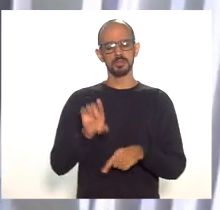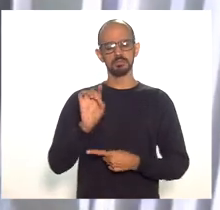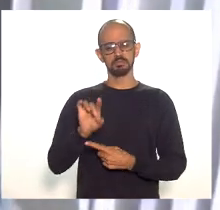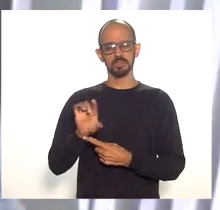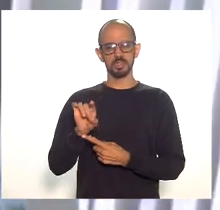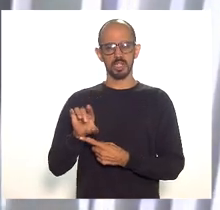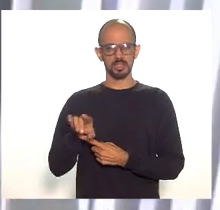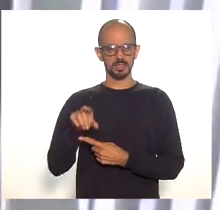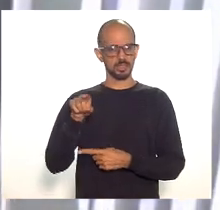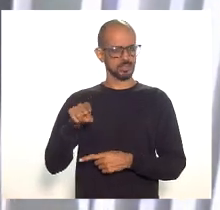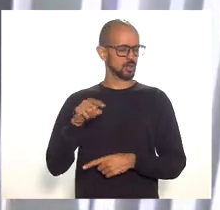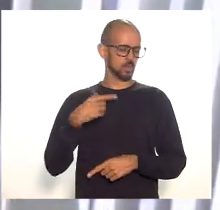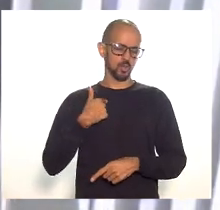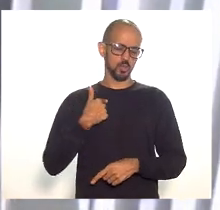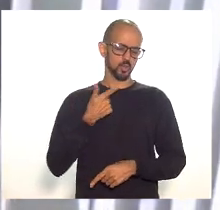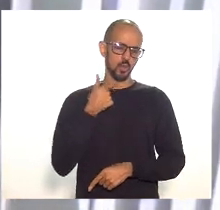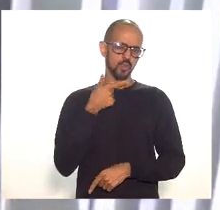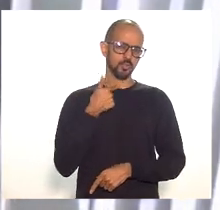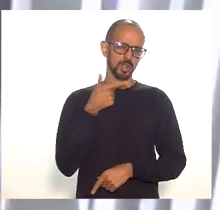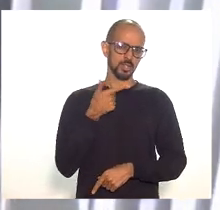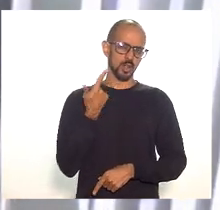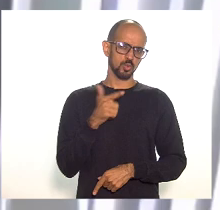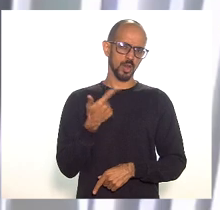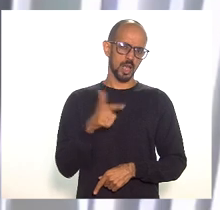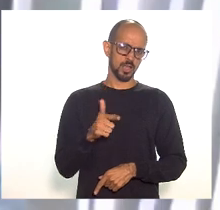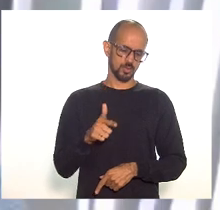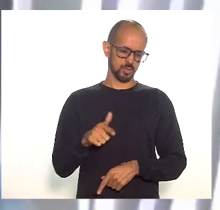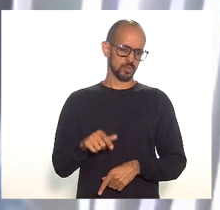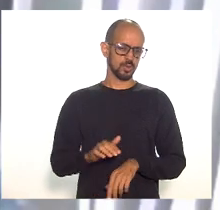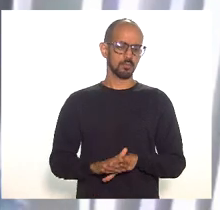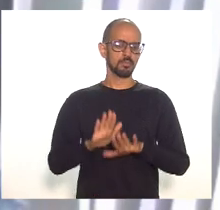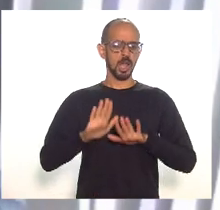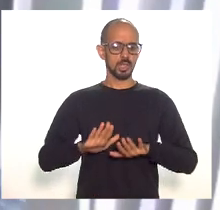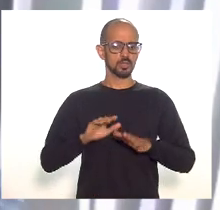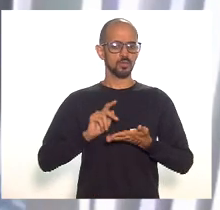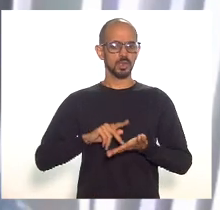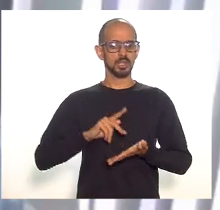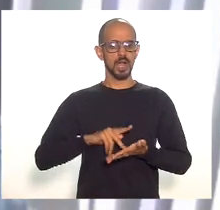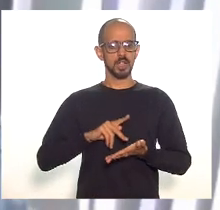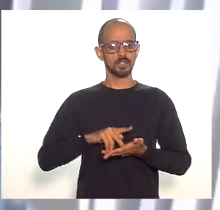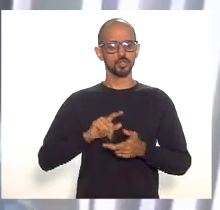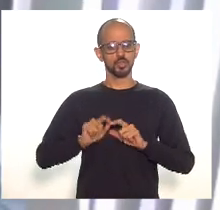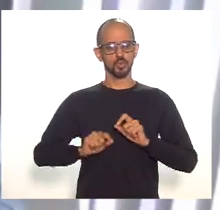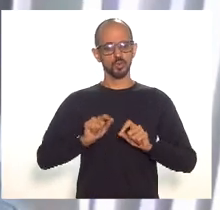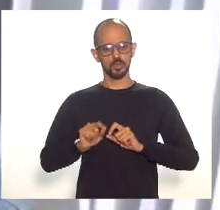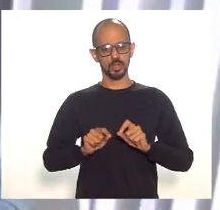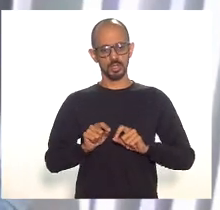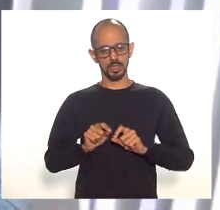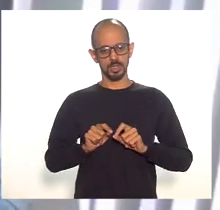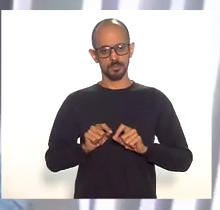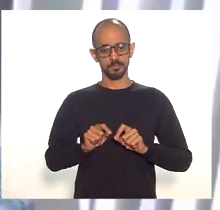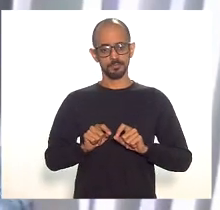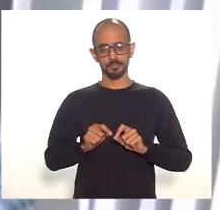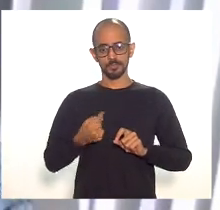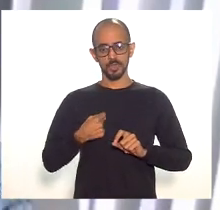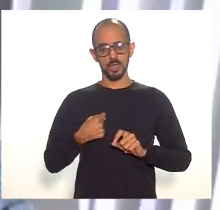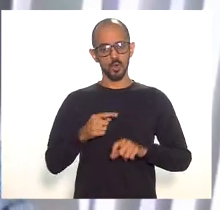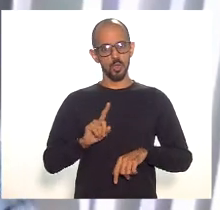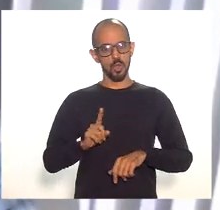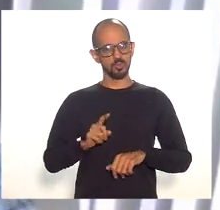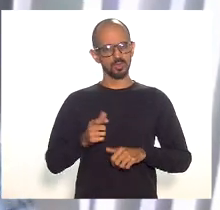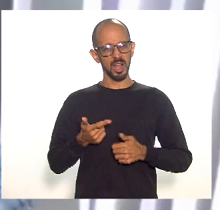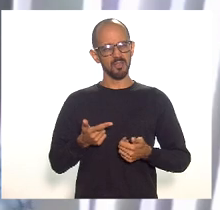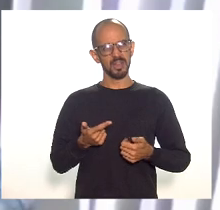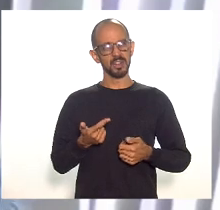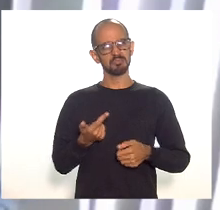Então, eu não tenho dúvida que foi uma audiência muito bem-sucedida. Agora, realmente, embora eu não esperasse algo muito